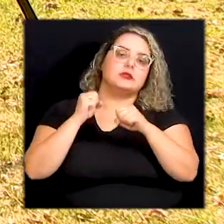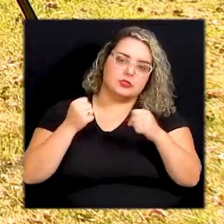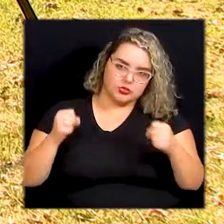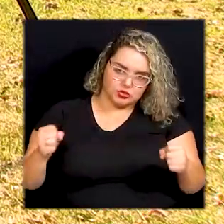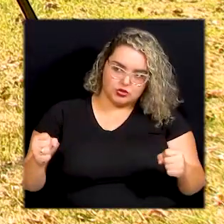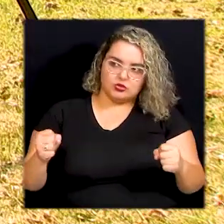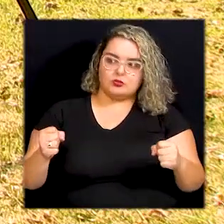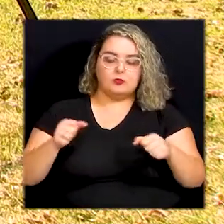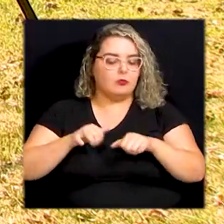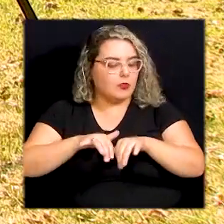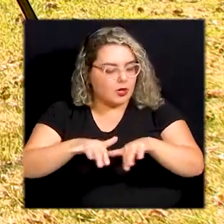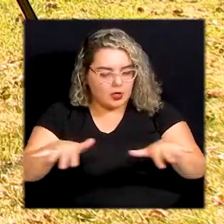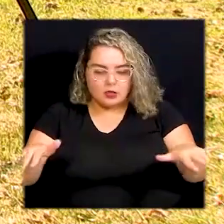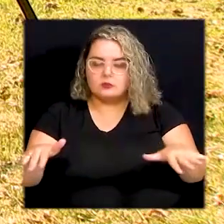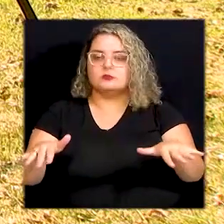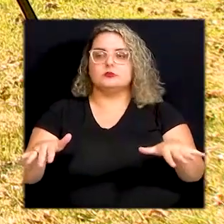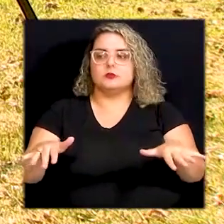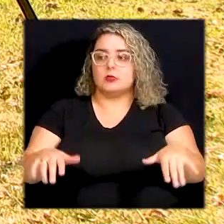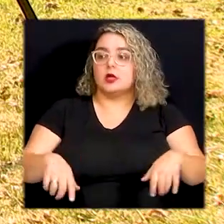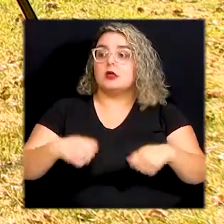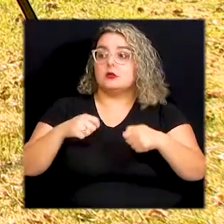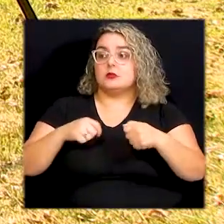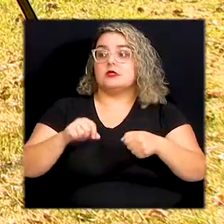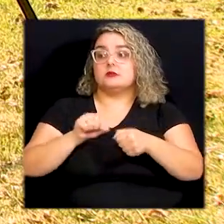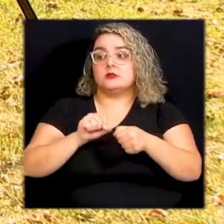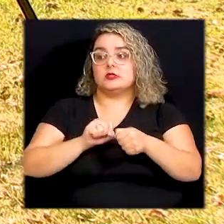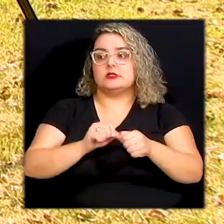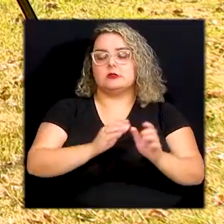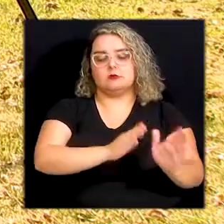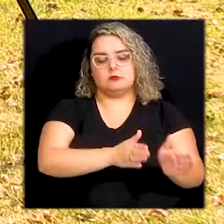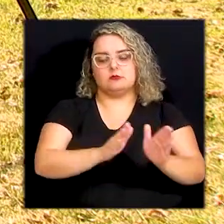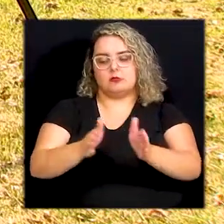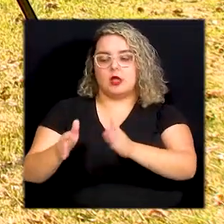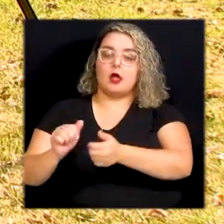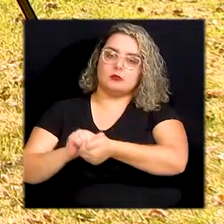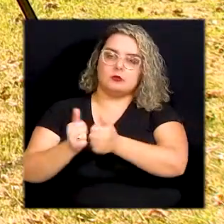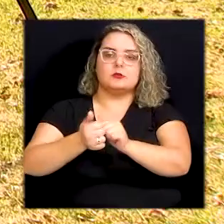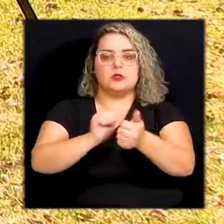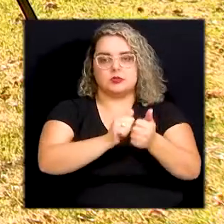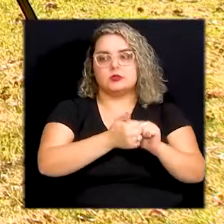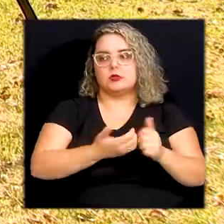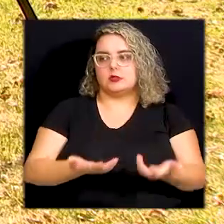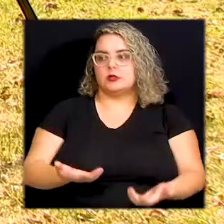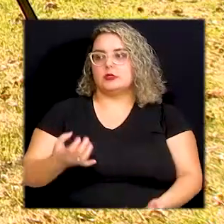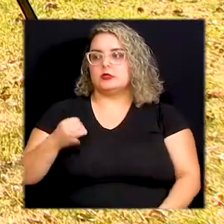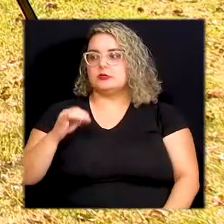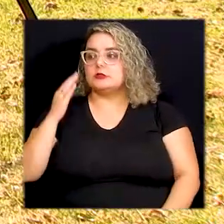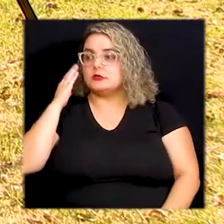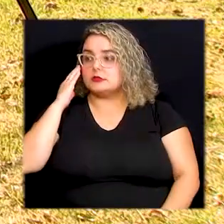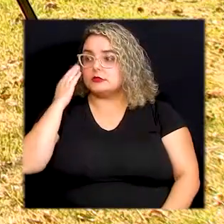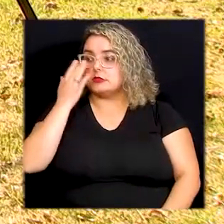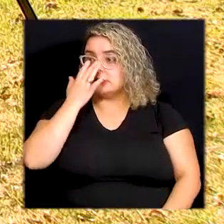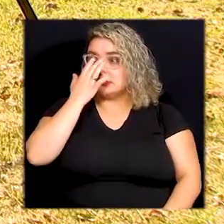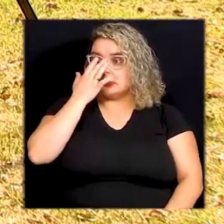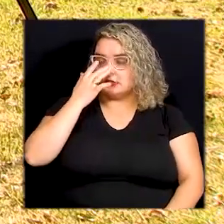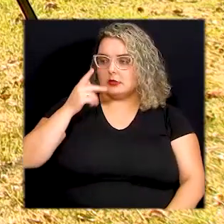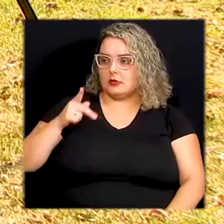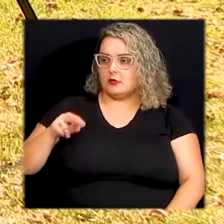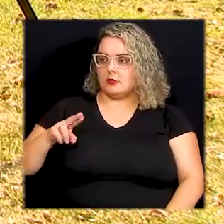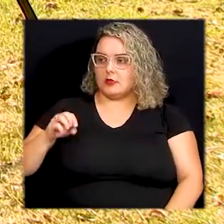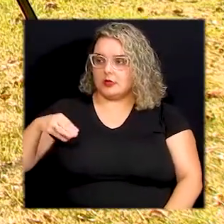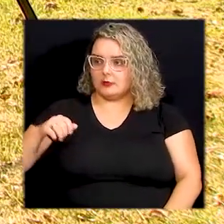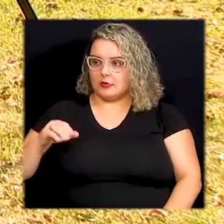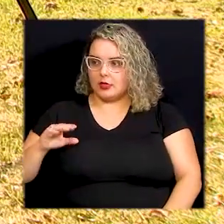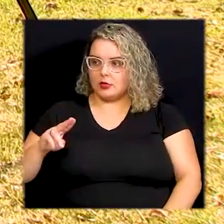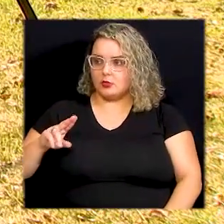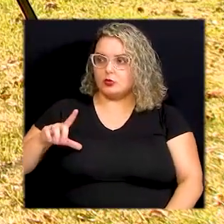projeto grande, muito amplo, e a gente tem que fazer recortes, né? Se você sabe